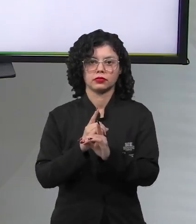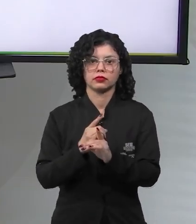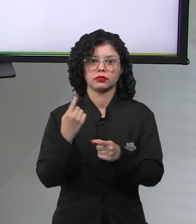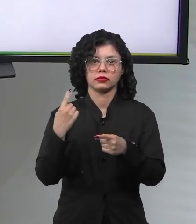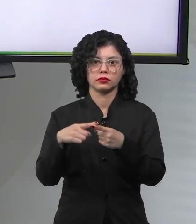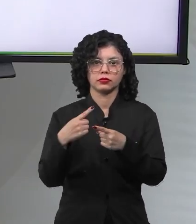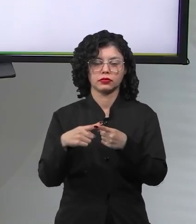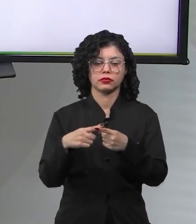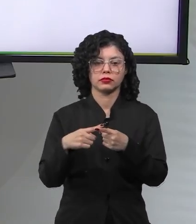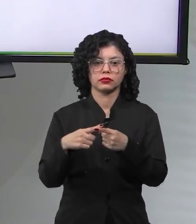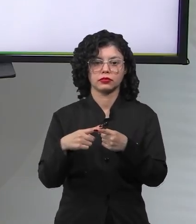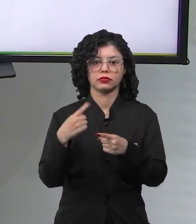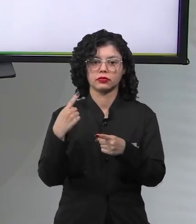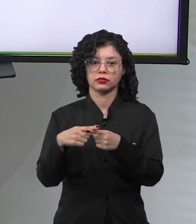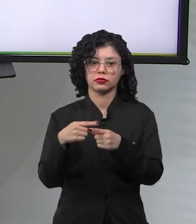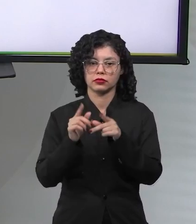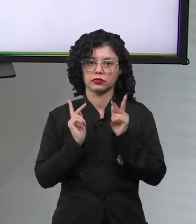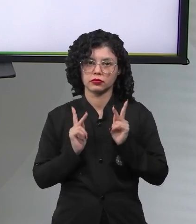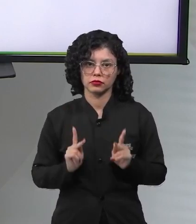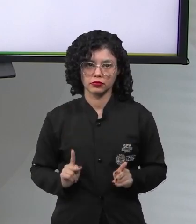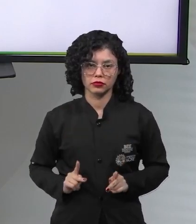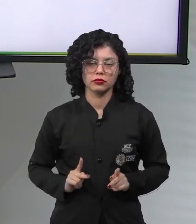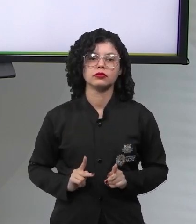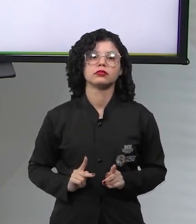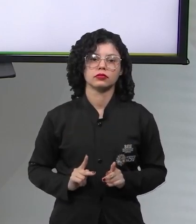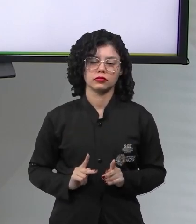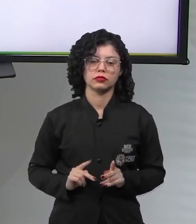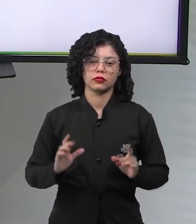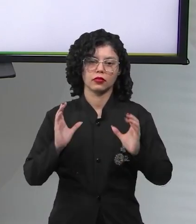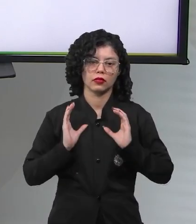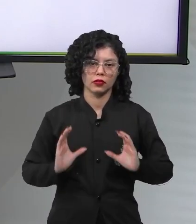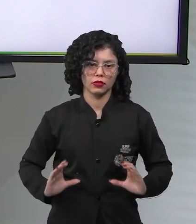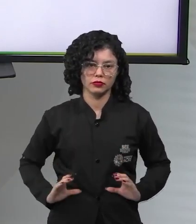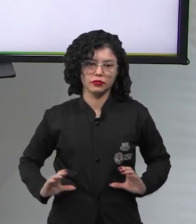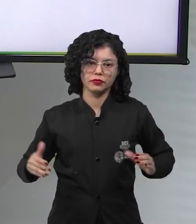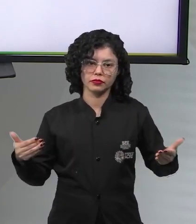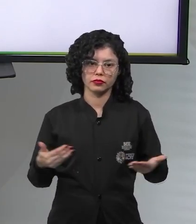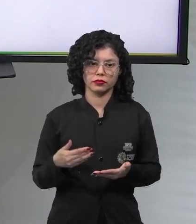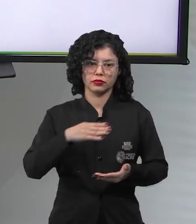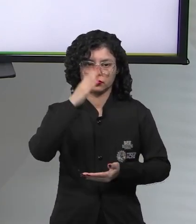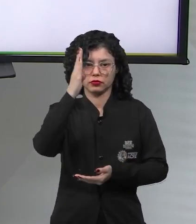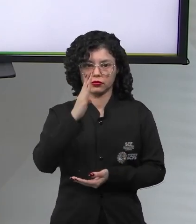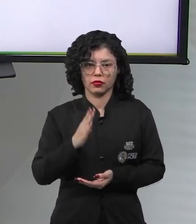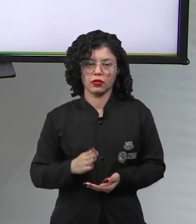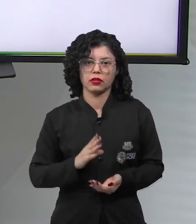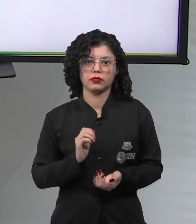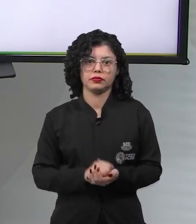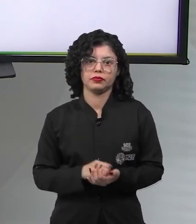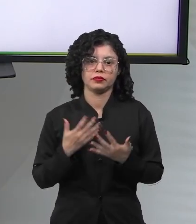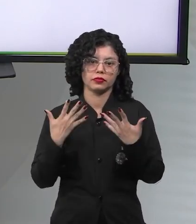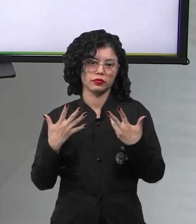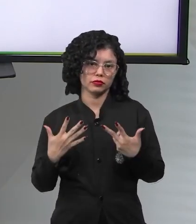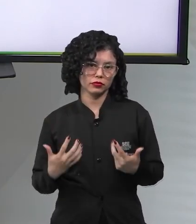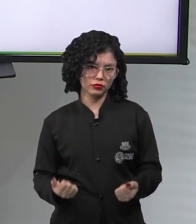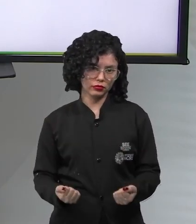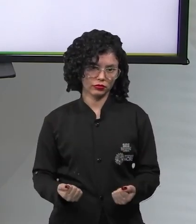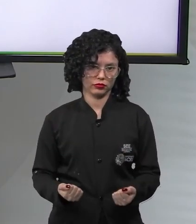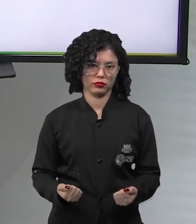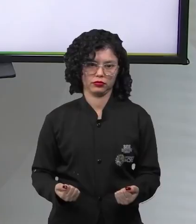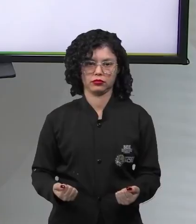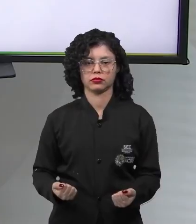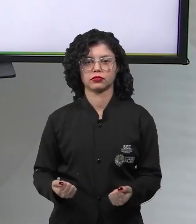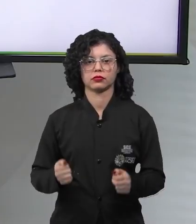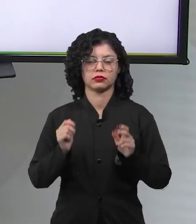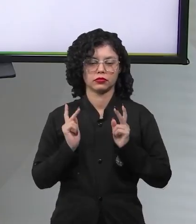Por quê? Porque a postura do cidadão brasileiro, ele deveria ser uma postura de aceitação e não